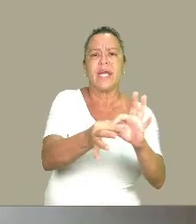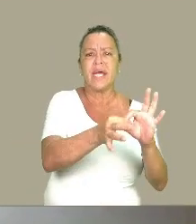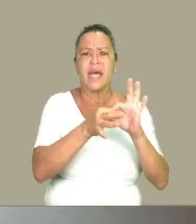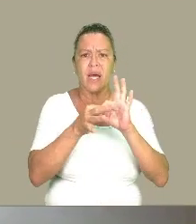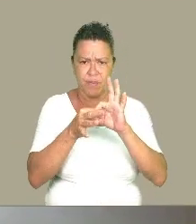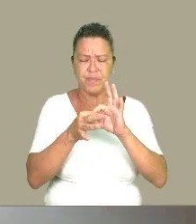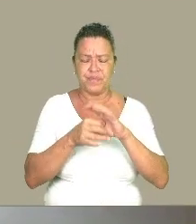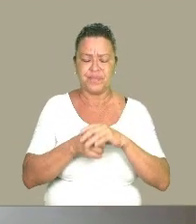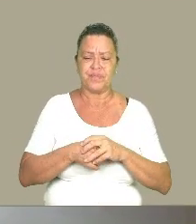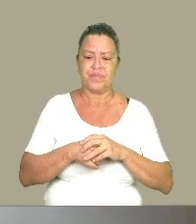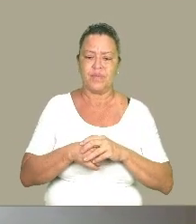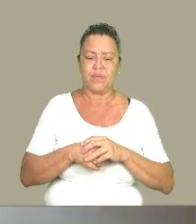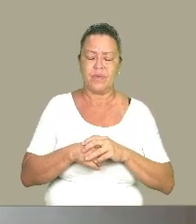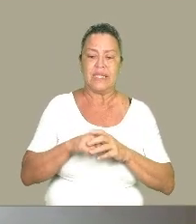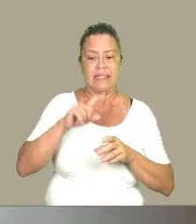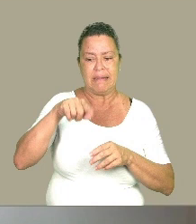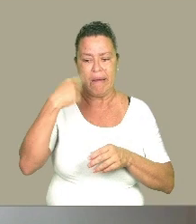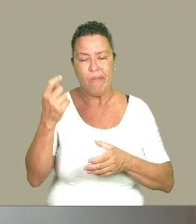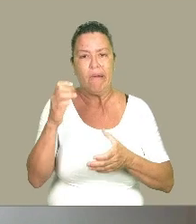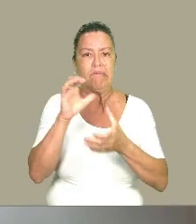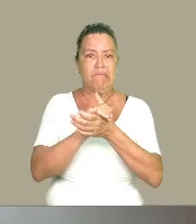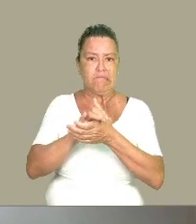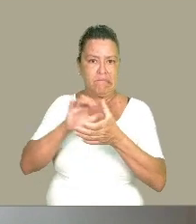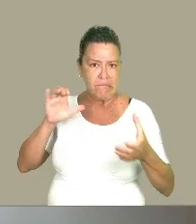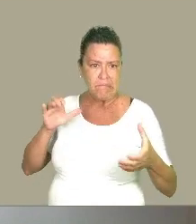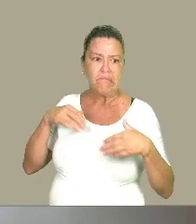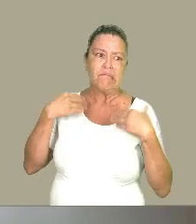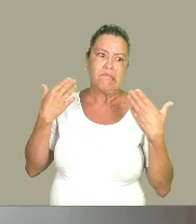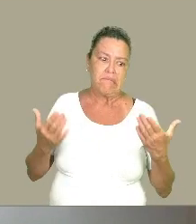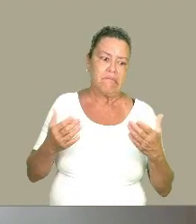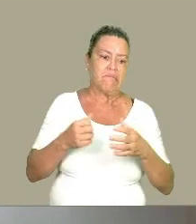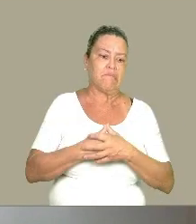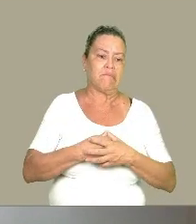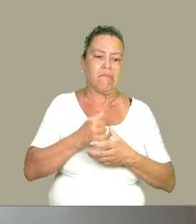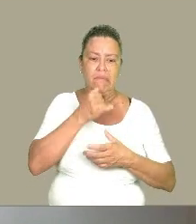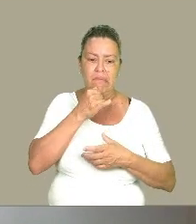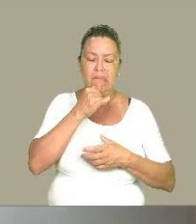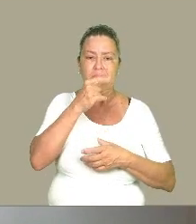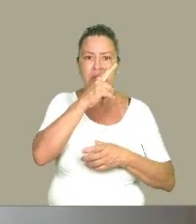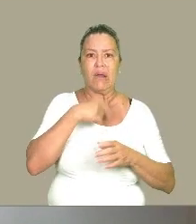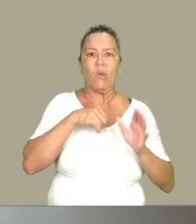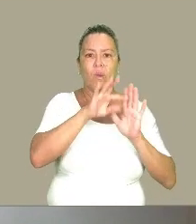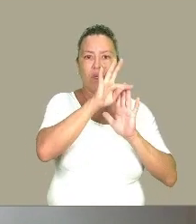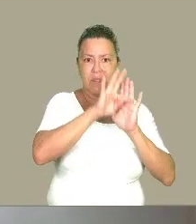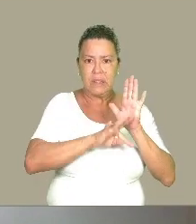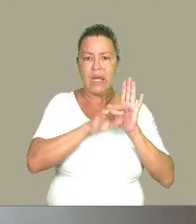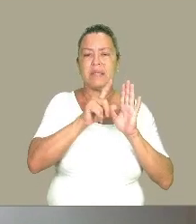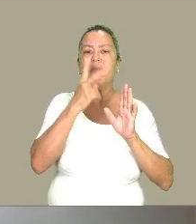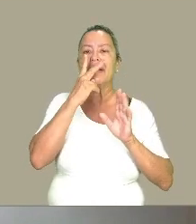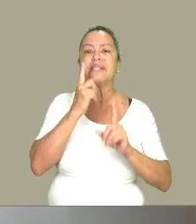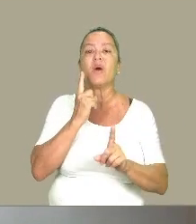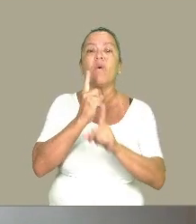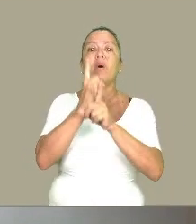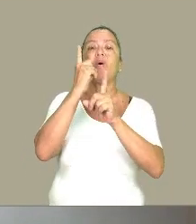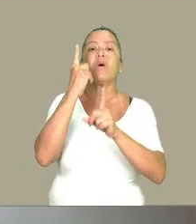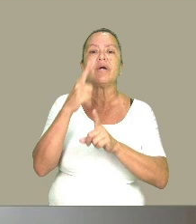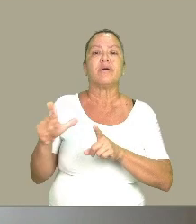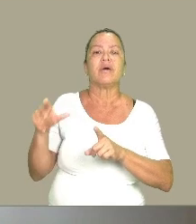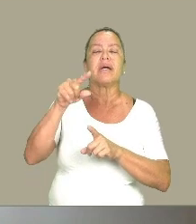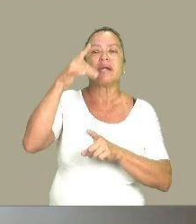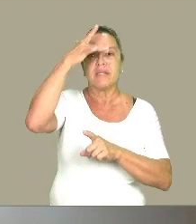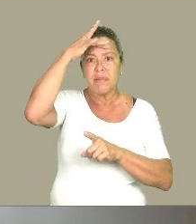separação conjugal, né? Essa união, como diz aqui o texto, é um reencontro para que essas